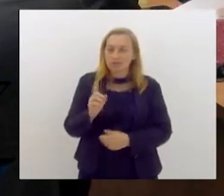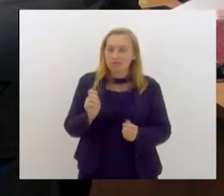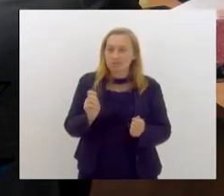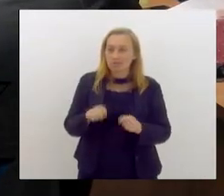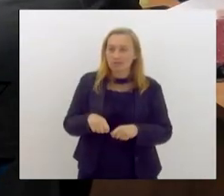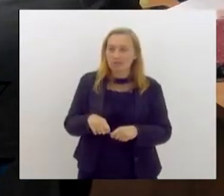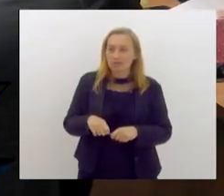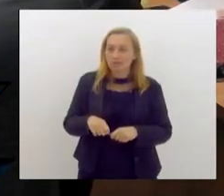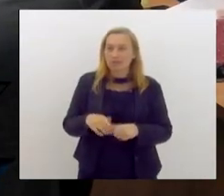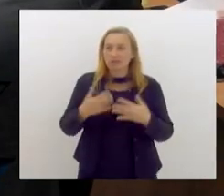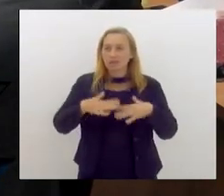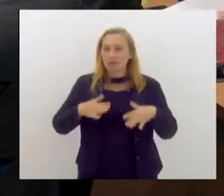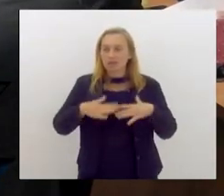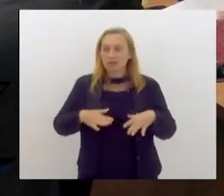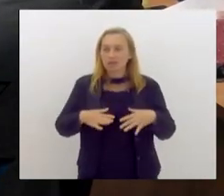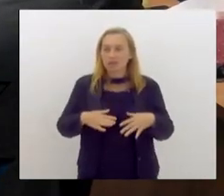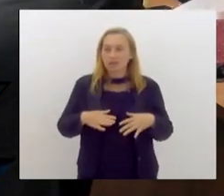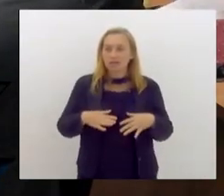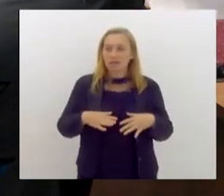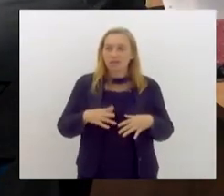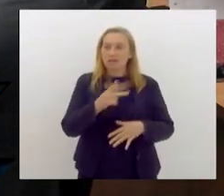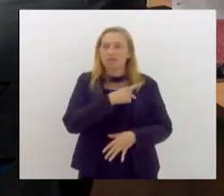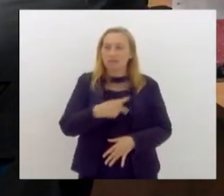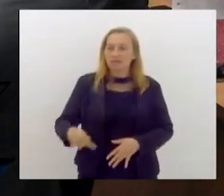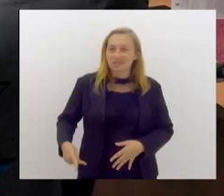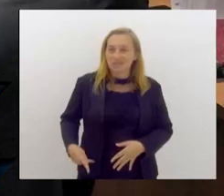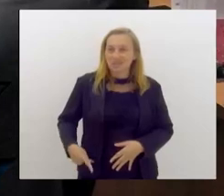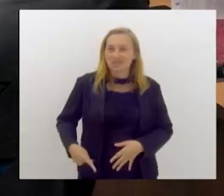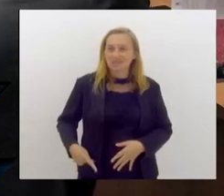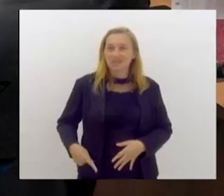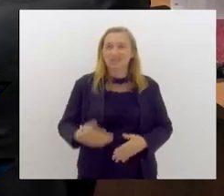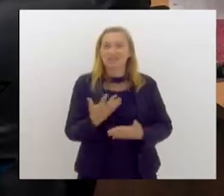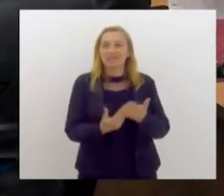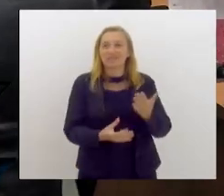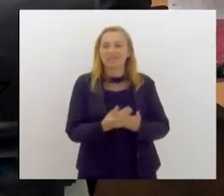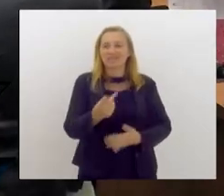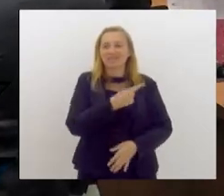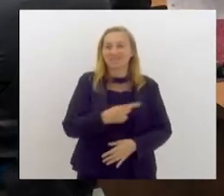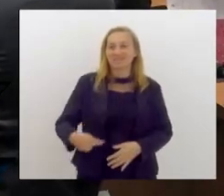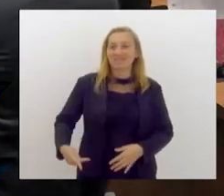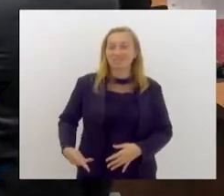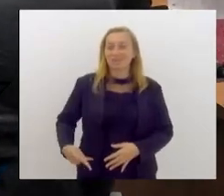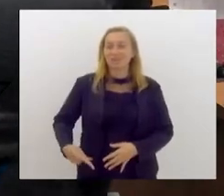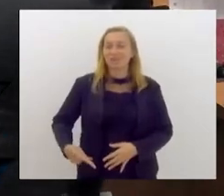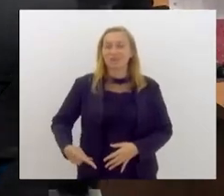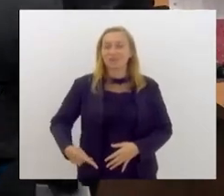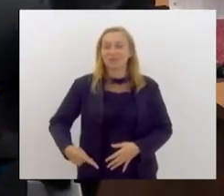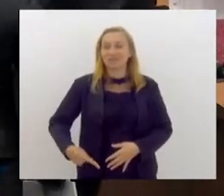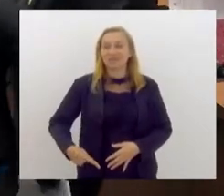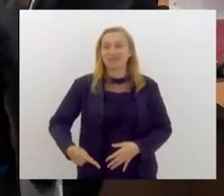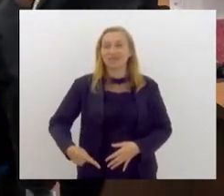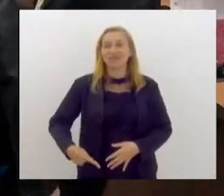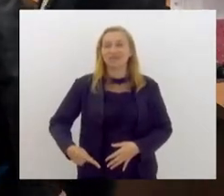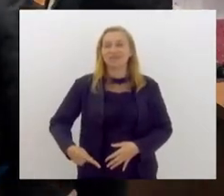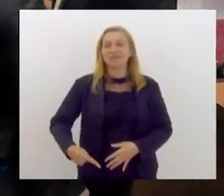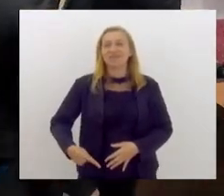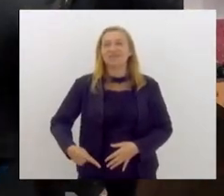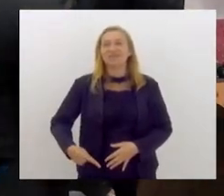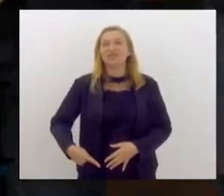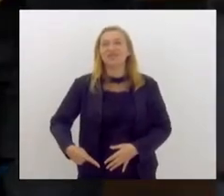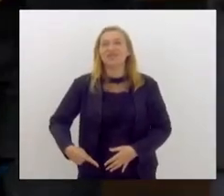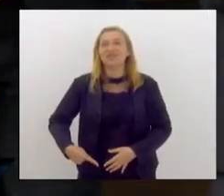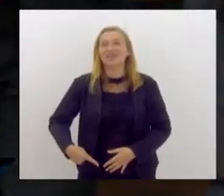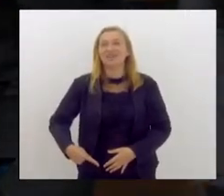tranquilo que a presidência da Assembleia estará em boas mãos, na mão do presidente Brazão. Então, fica aqui o que absurdo. O